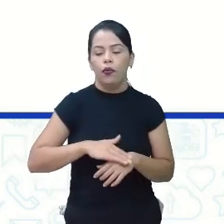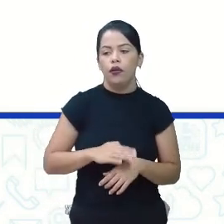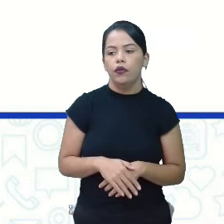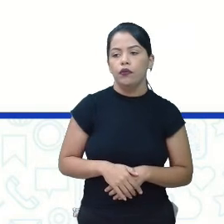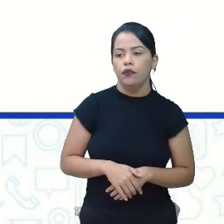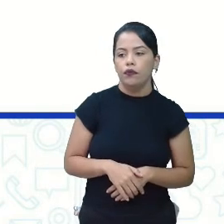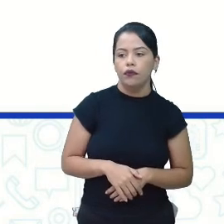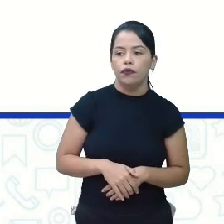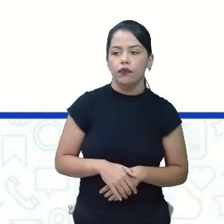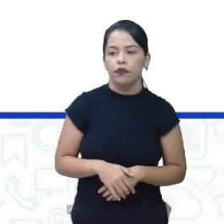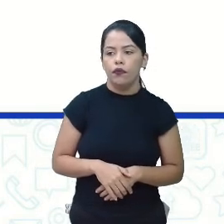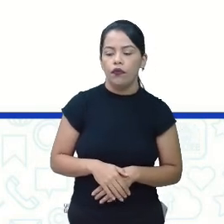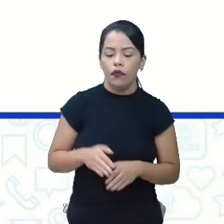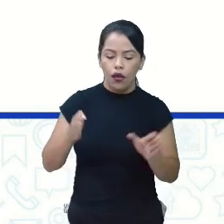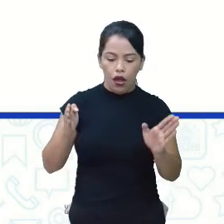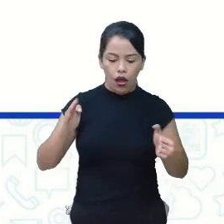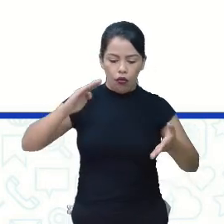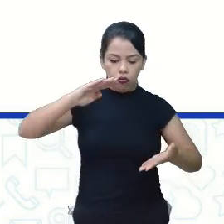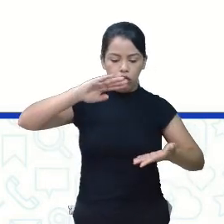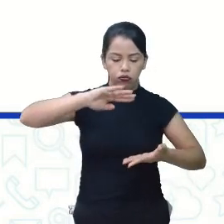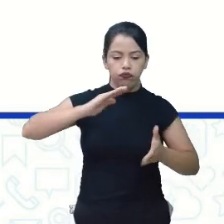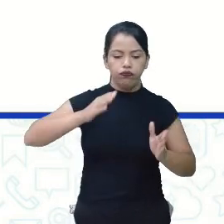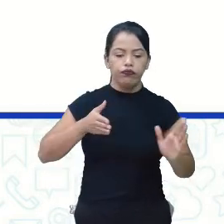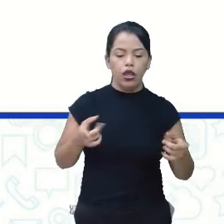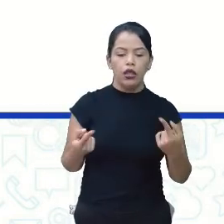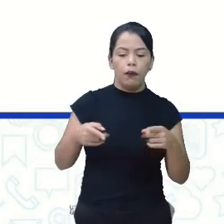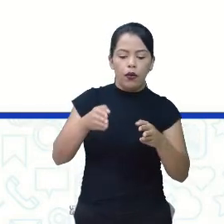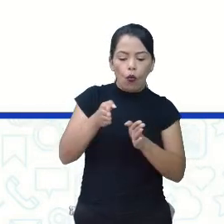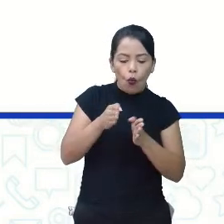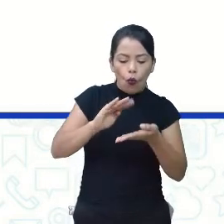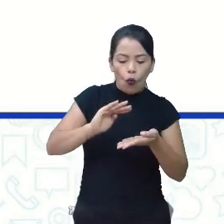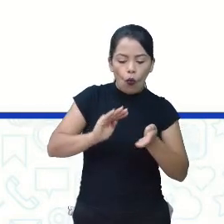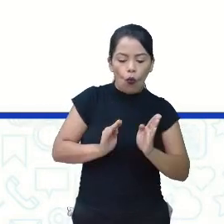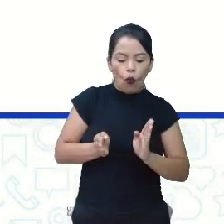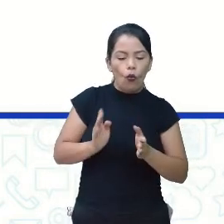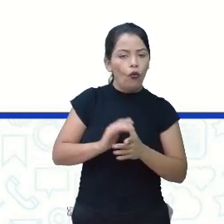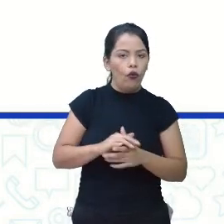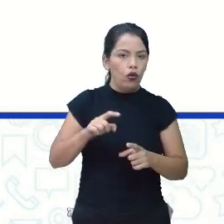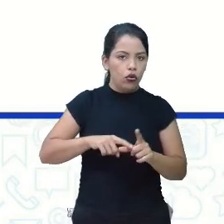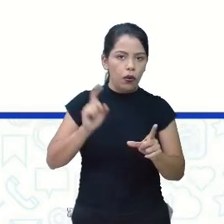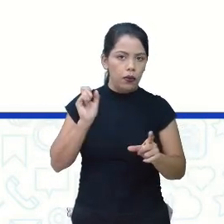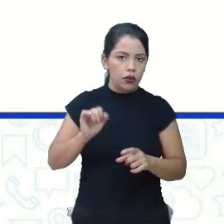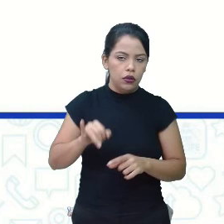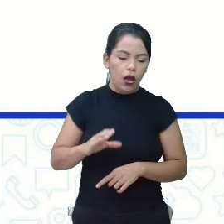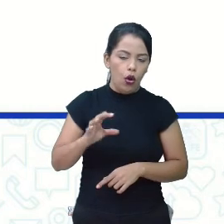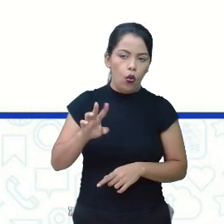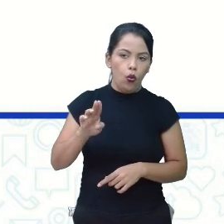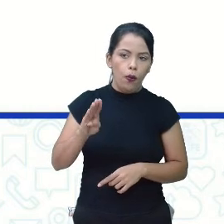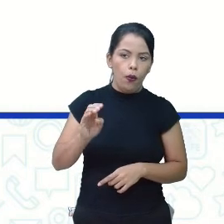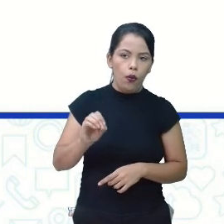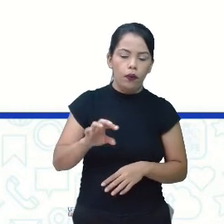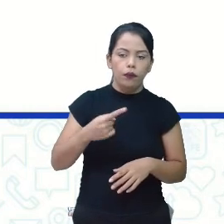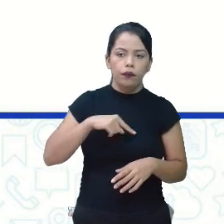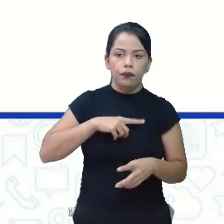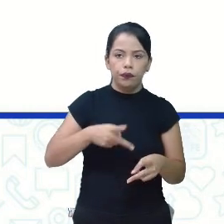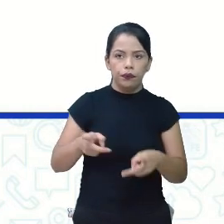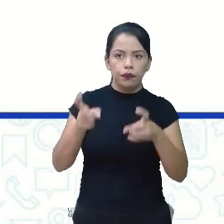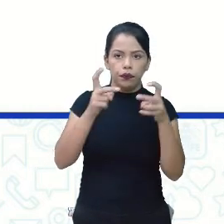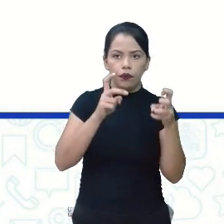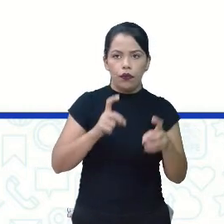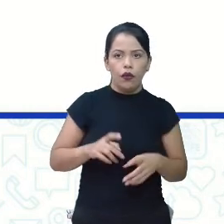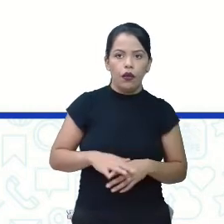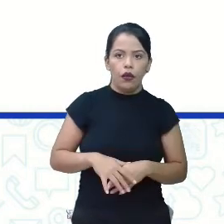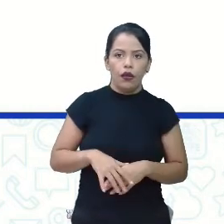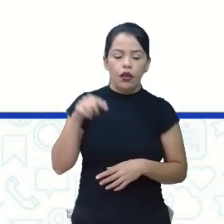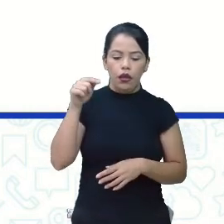O cubo e o bloco mesmo, né? Independente de ser cubo. A gente verificou que o cubo também é um